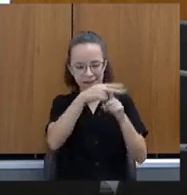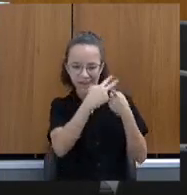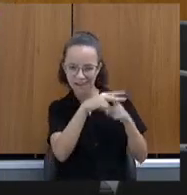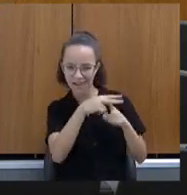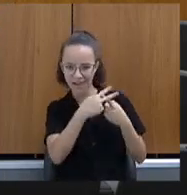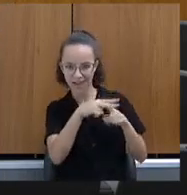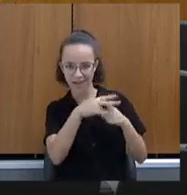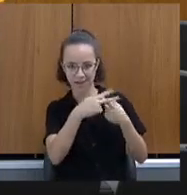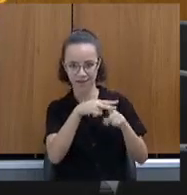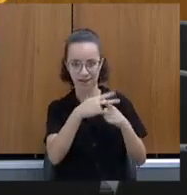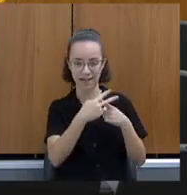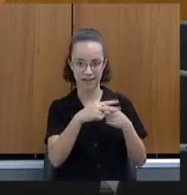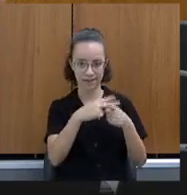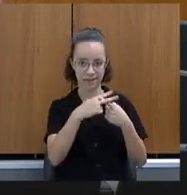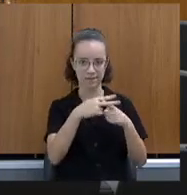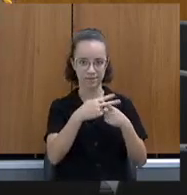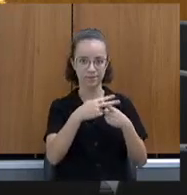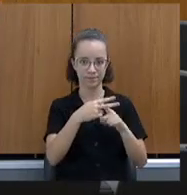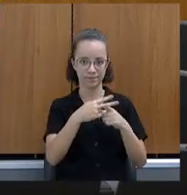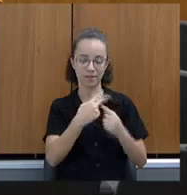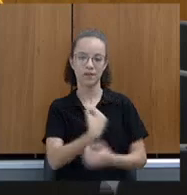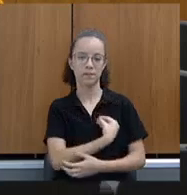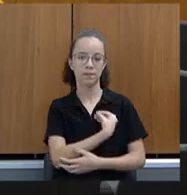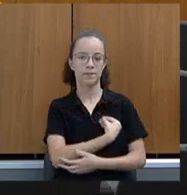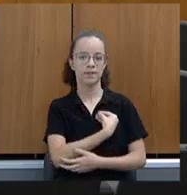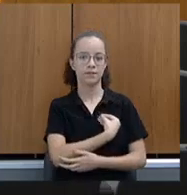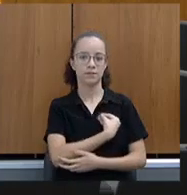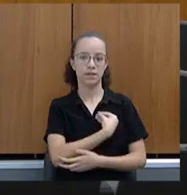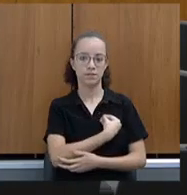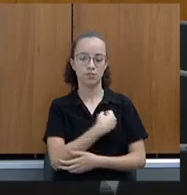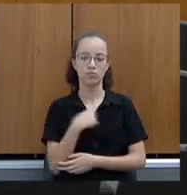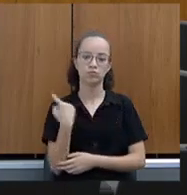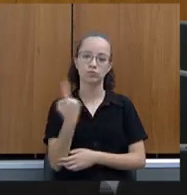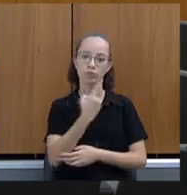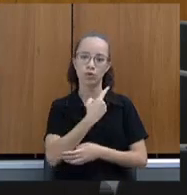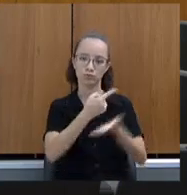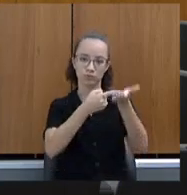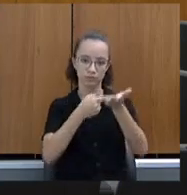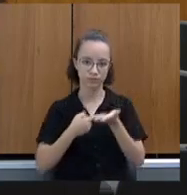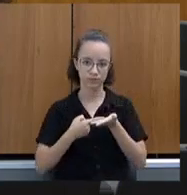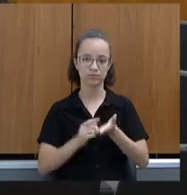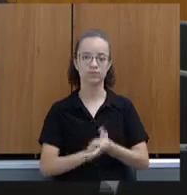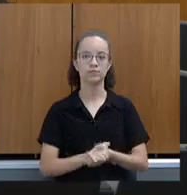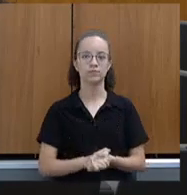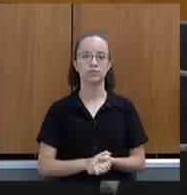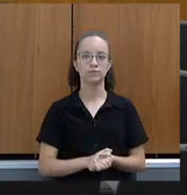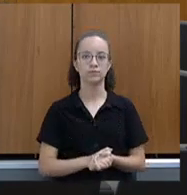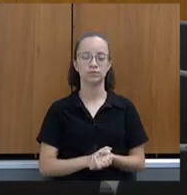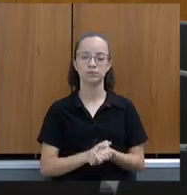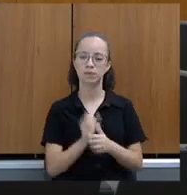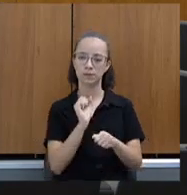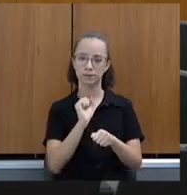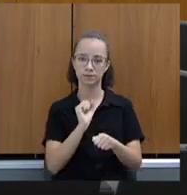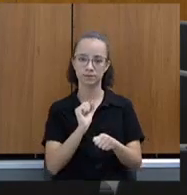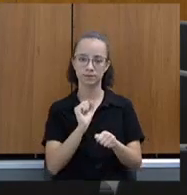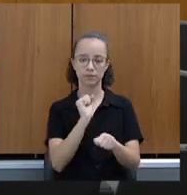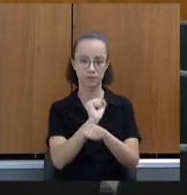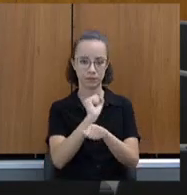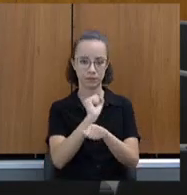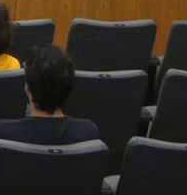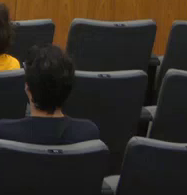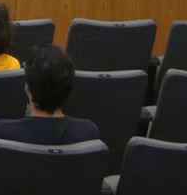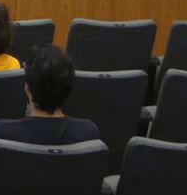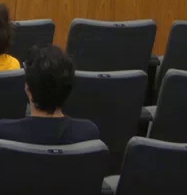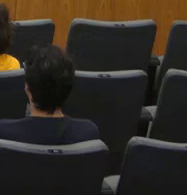aqui a participação dos nossos convidados tá suspenso portanto essa sessão